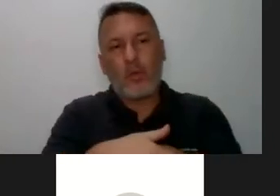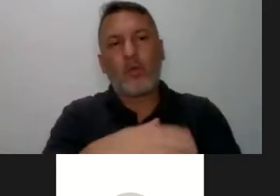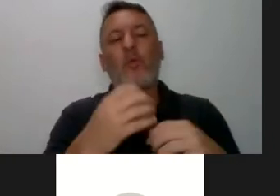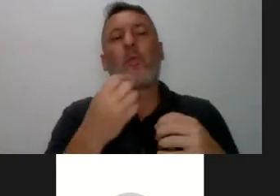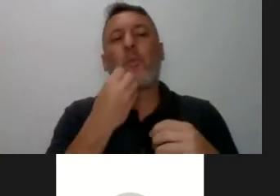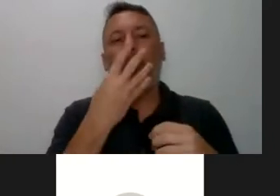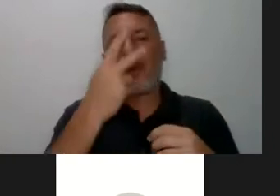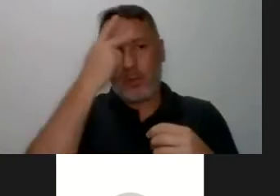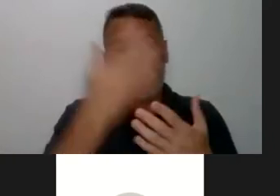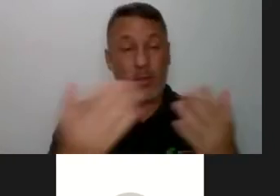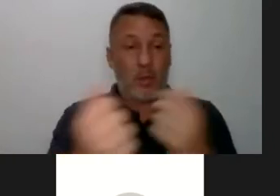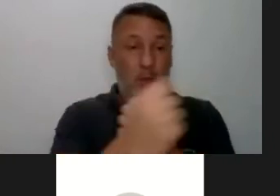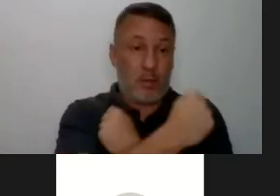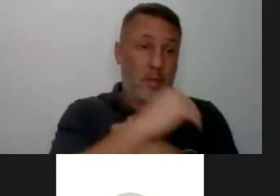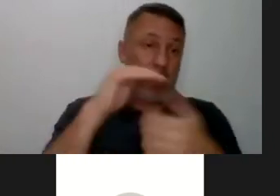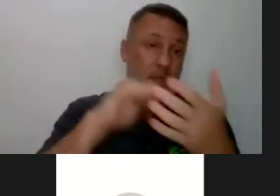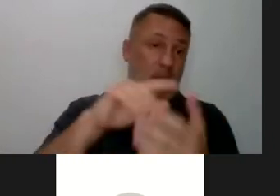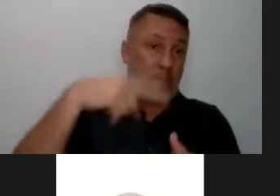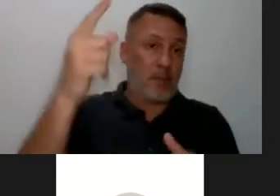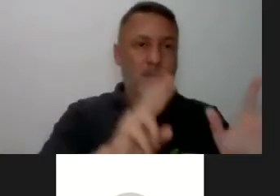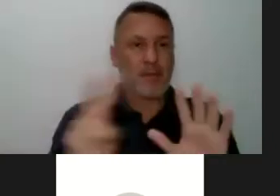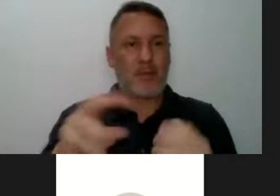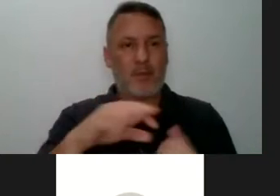grande abraço e até a próxima jornada.